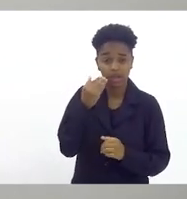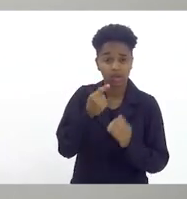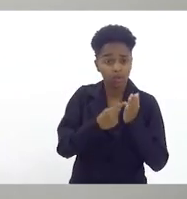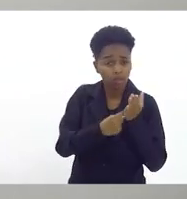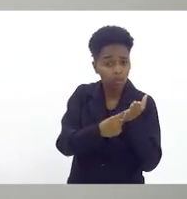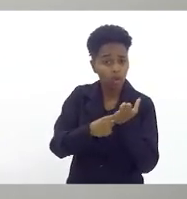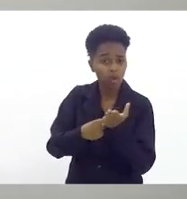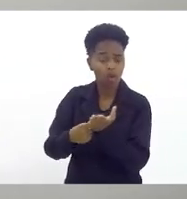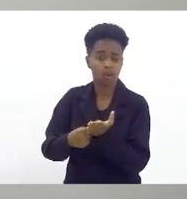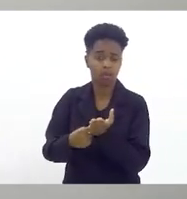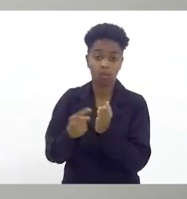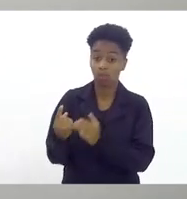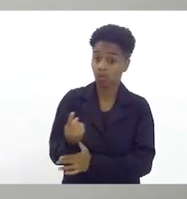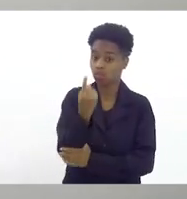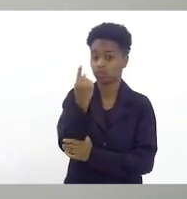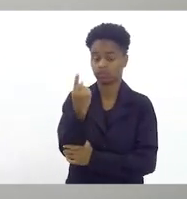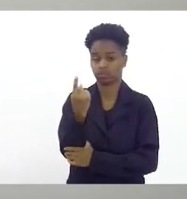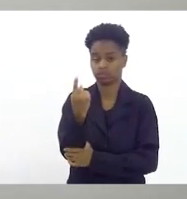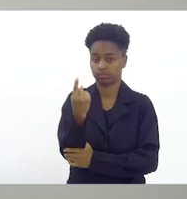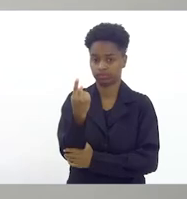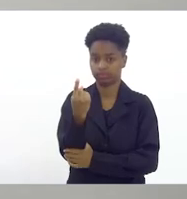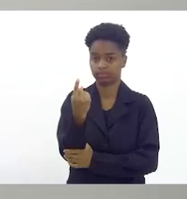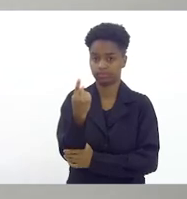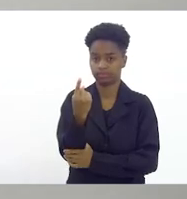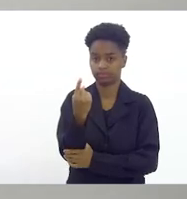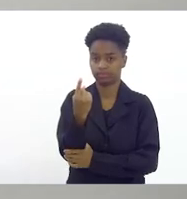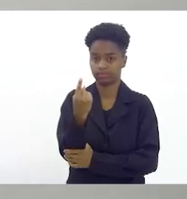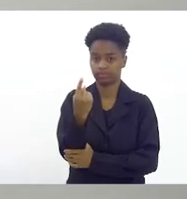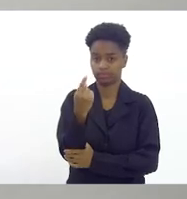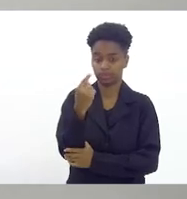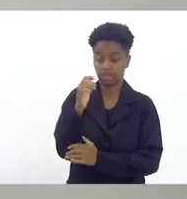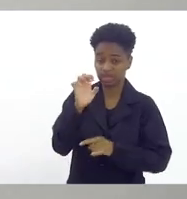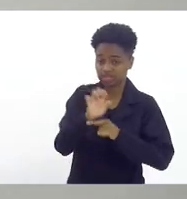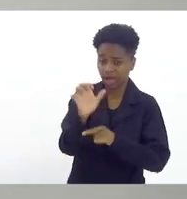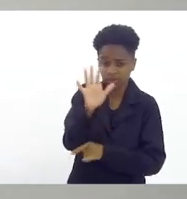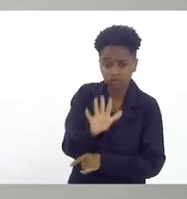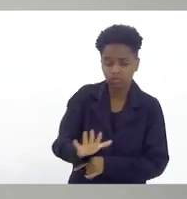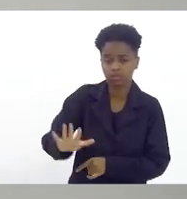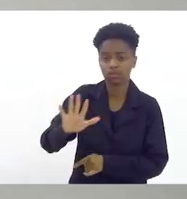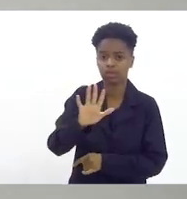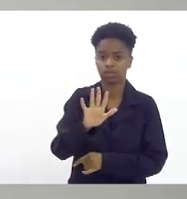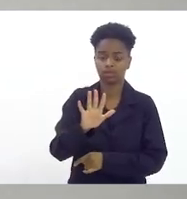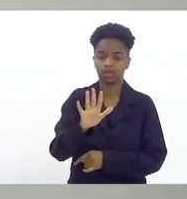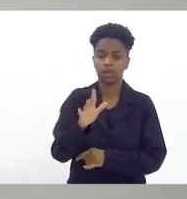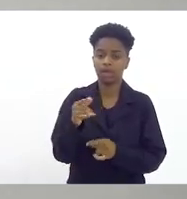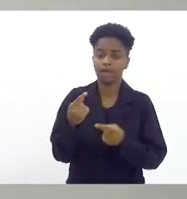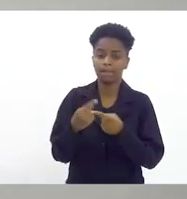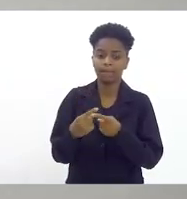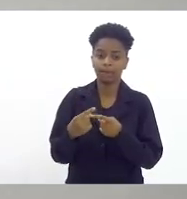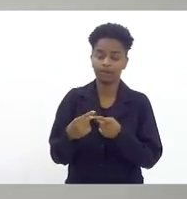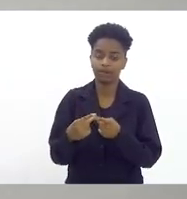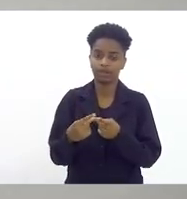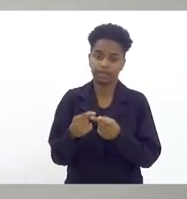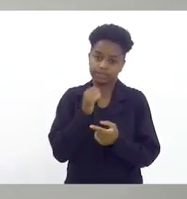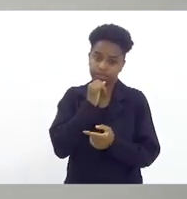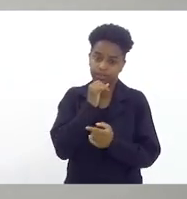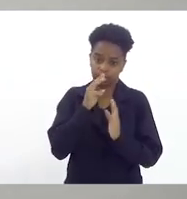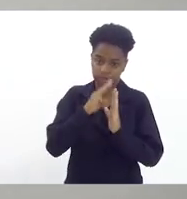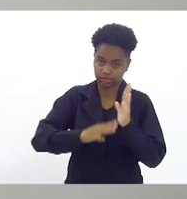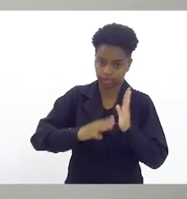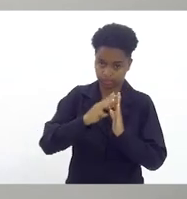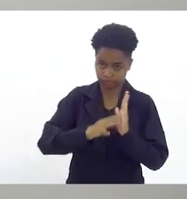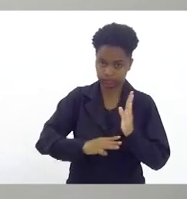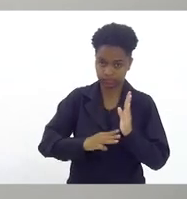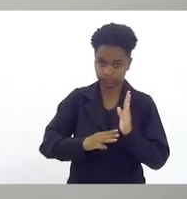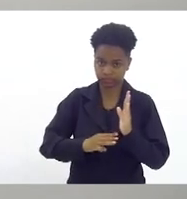é único em todo o estado do Rio de Janeiro com com com mais tarde por exemplo